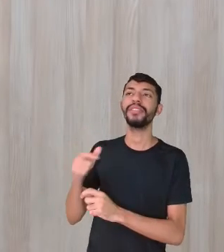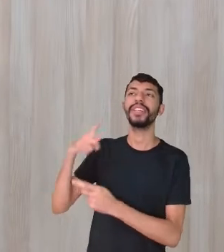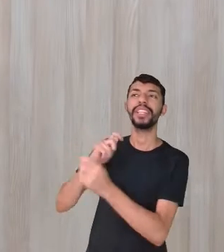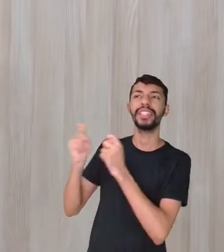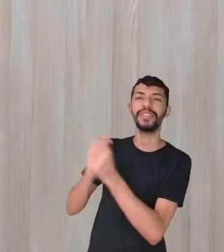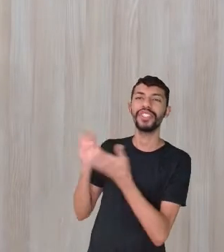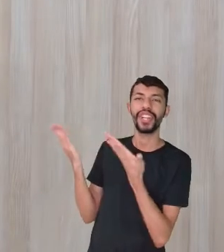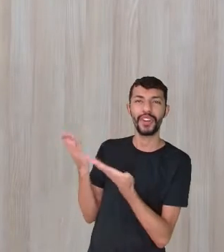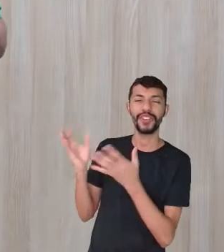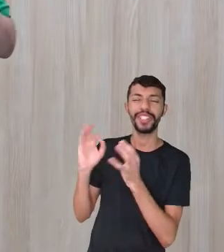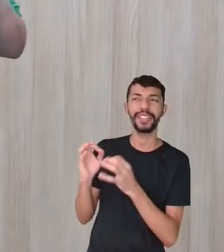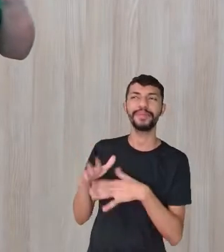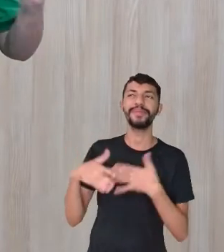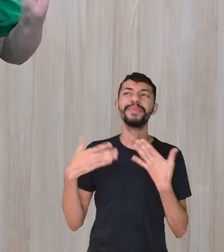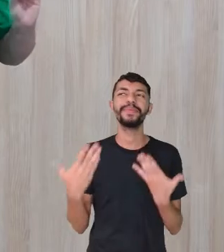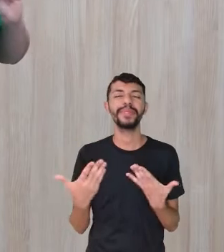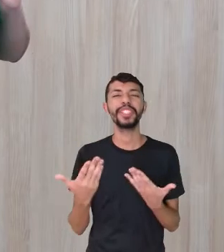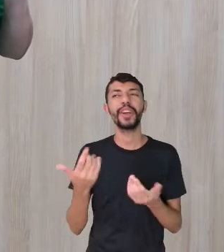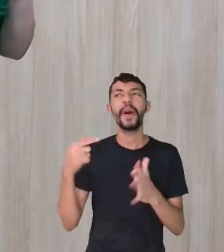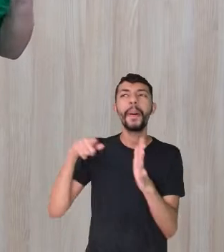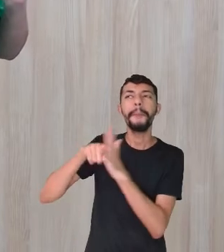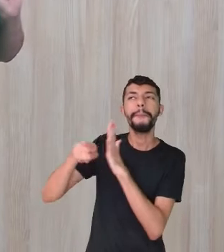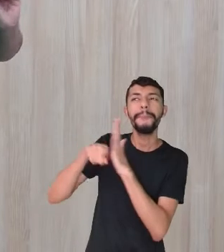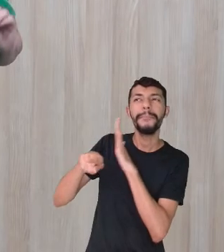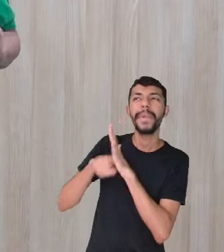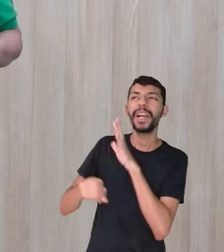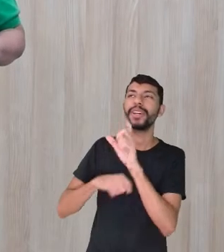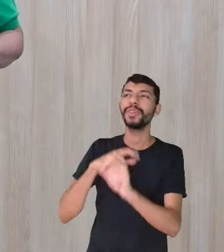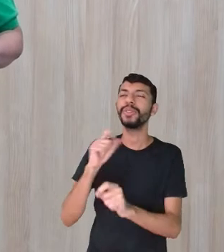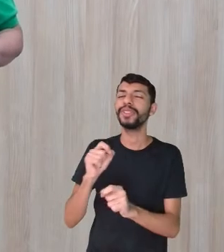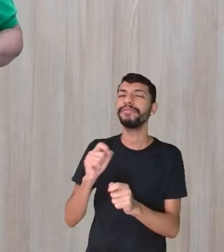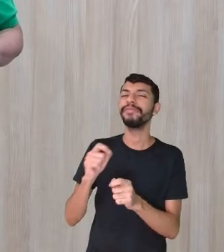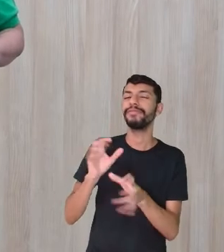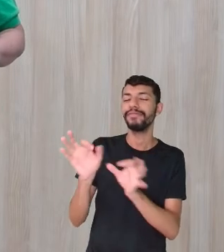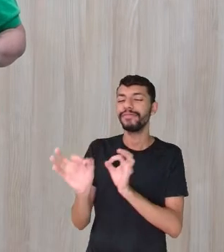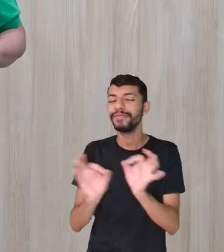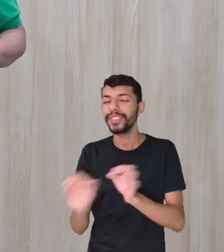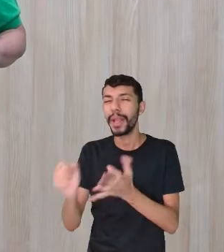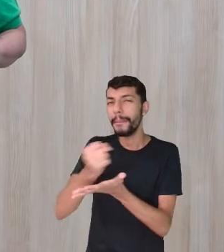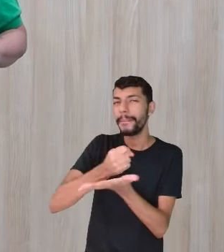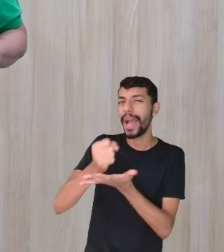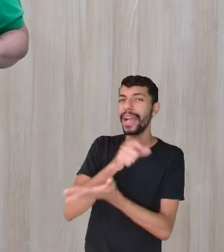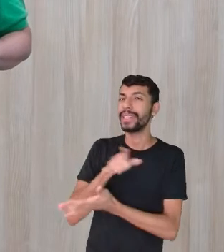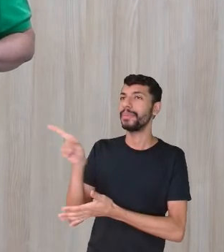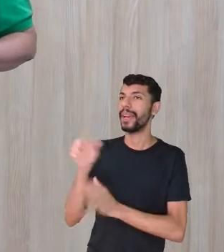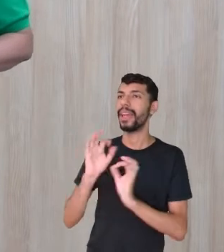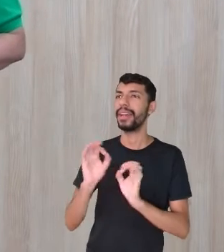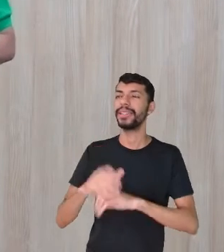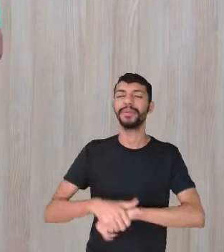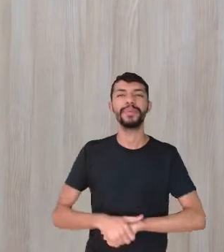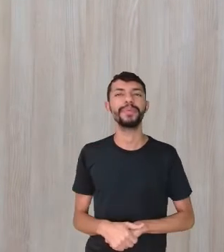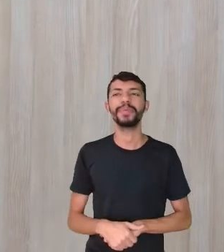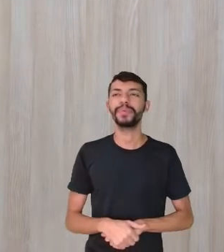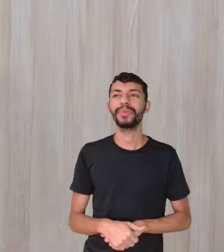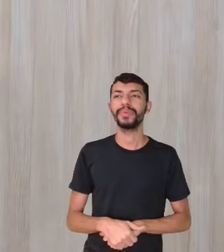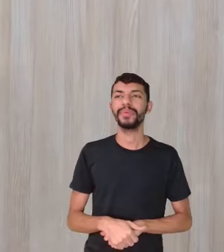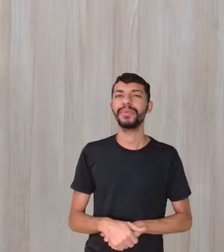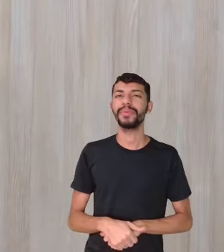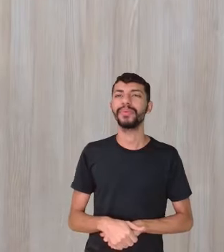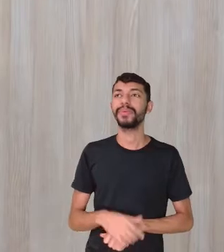hoje. Então, fiz aqui umas perguntinhas, preparei umas perguntinhas básicas para ela.